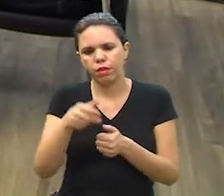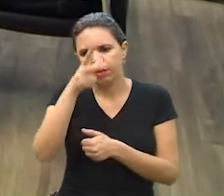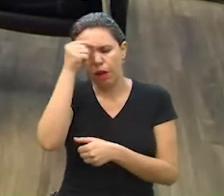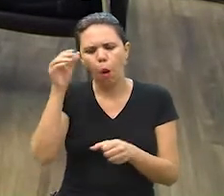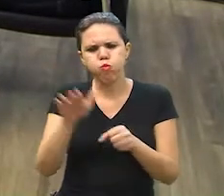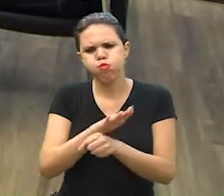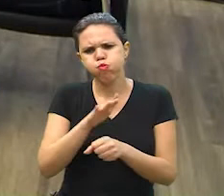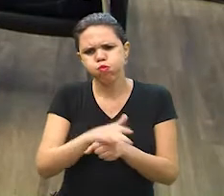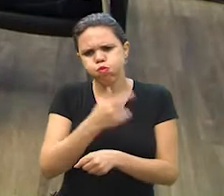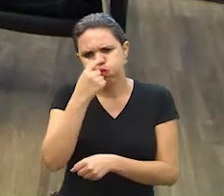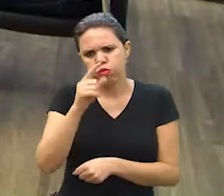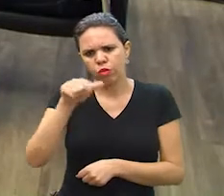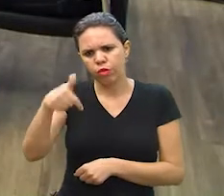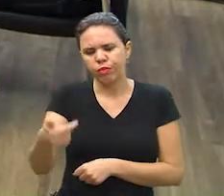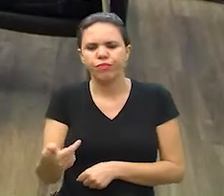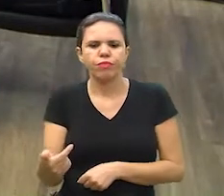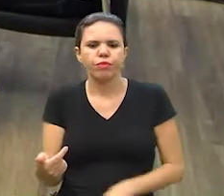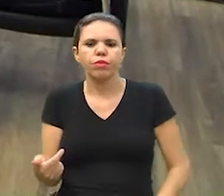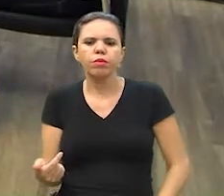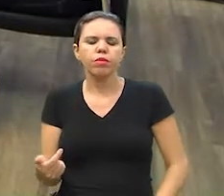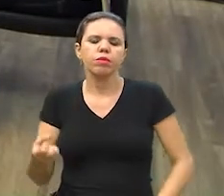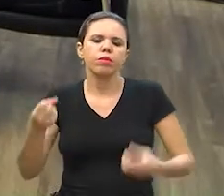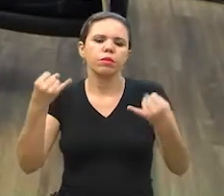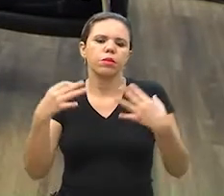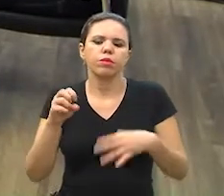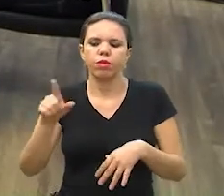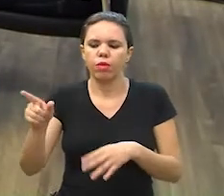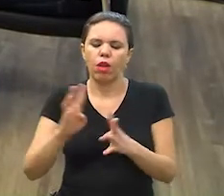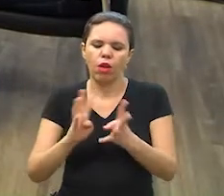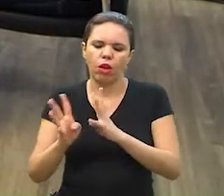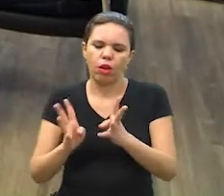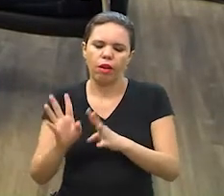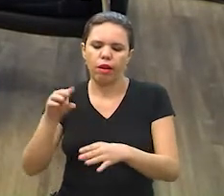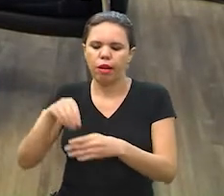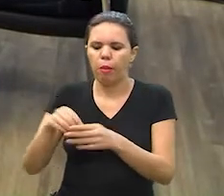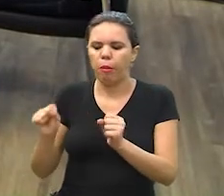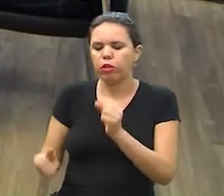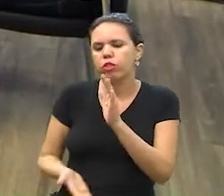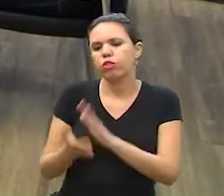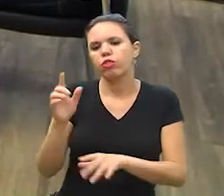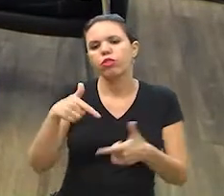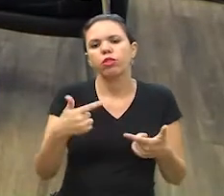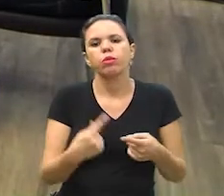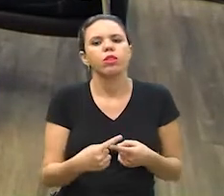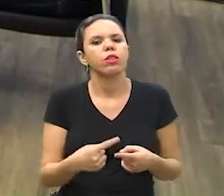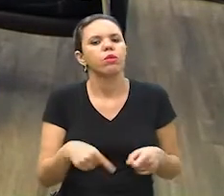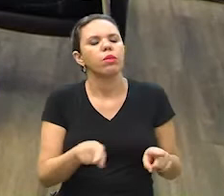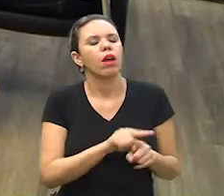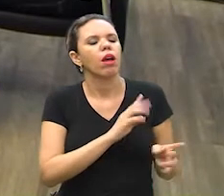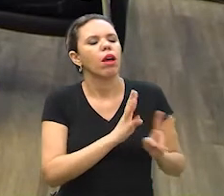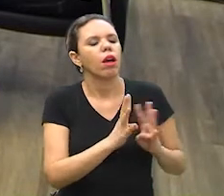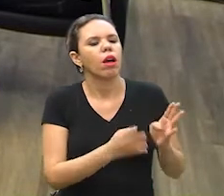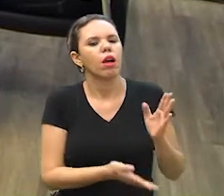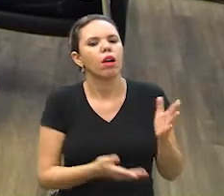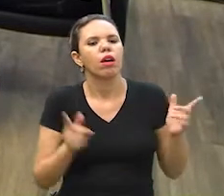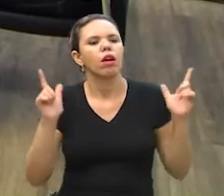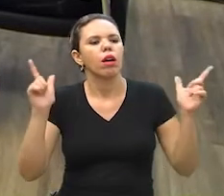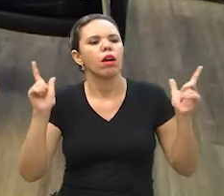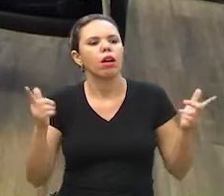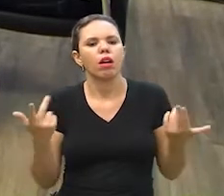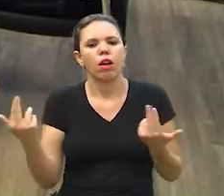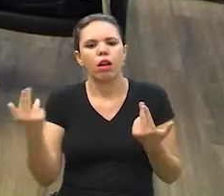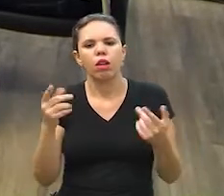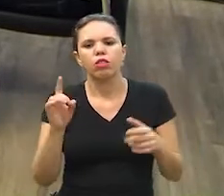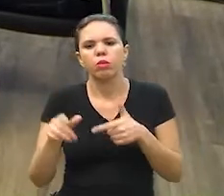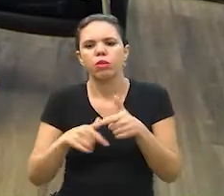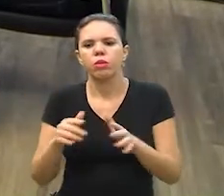completamente lotado e depois uma justificativa. Se ele se aglomera para poder trabalhar, por que ele não pode se aglomerar para divertir? A aglomeração